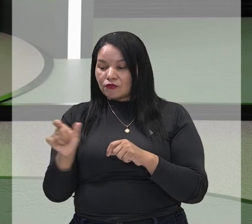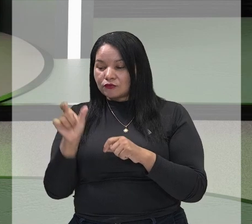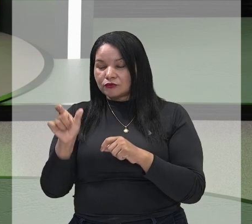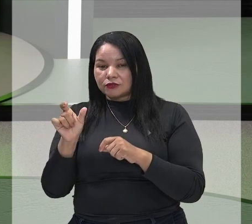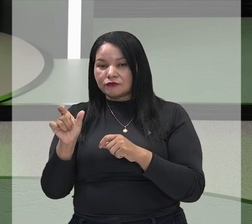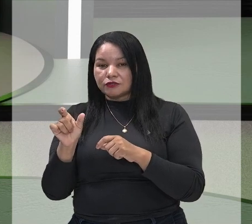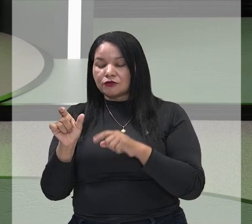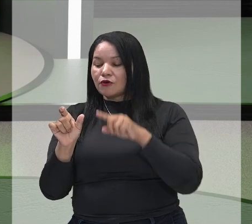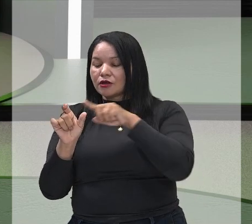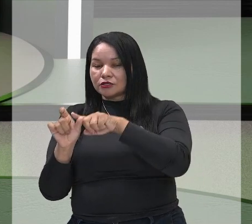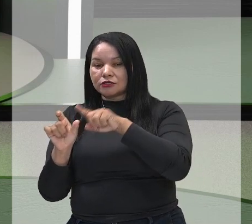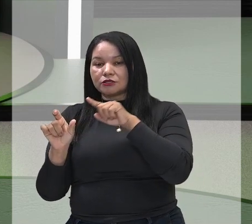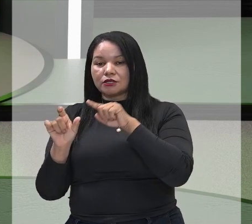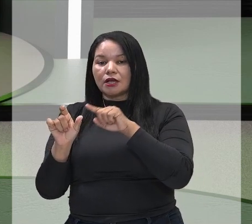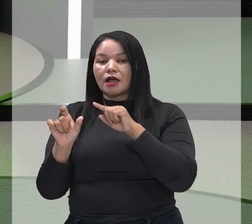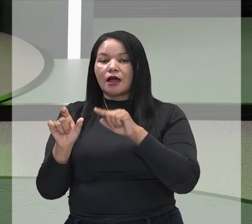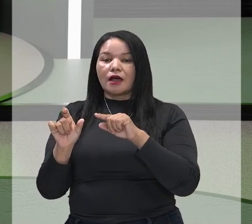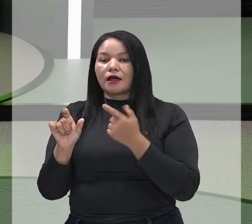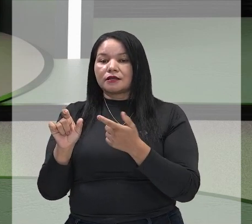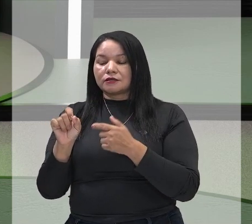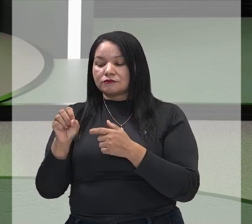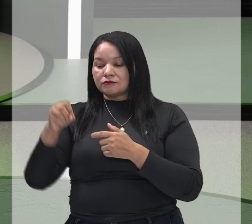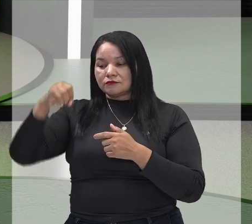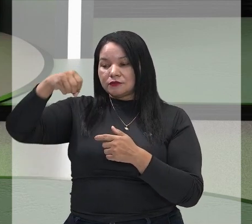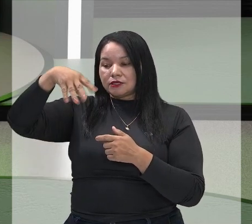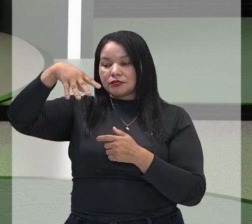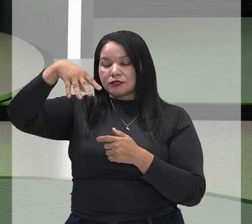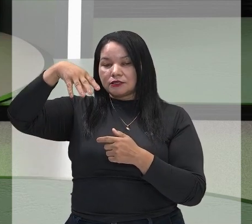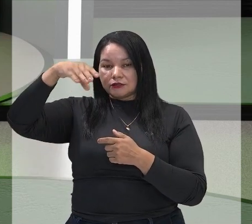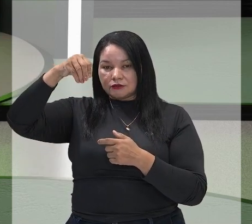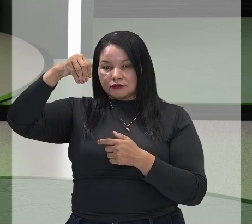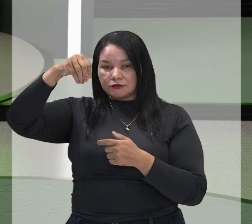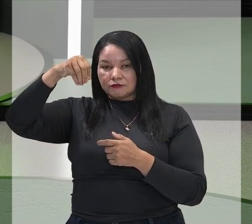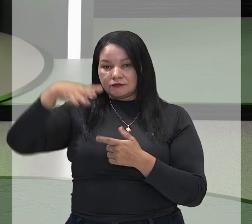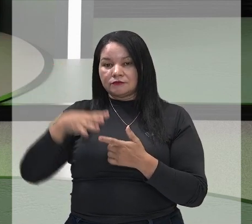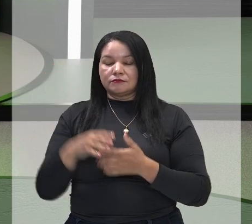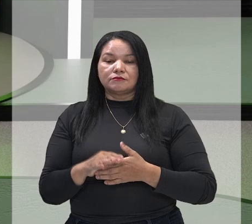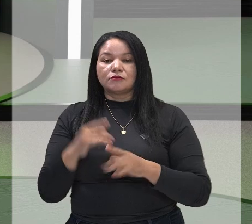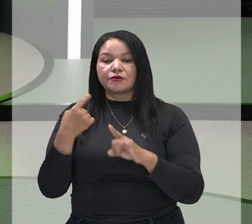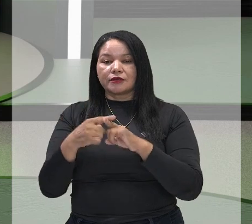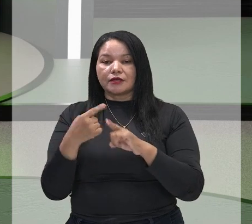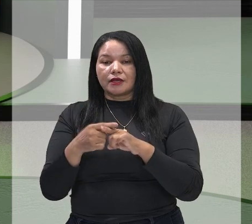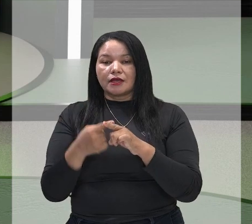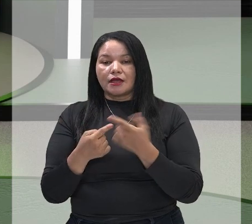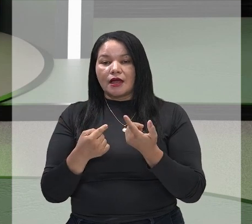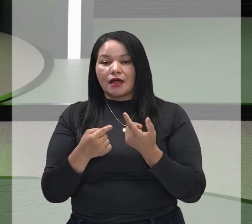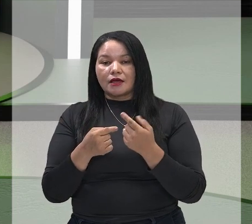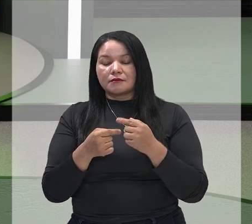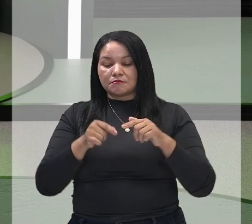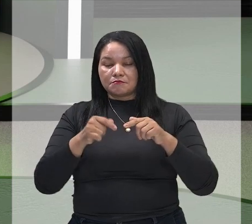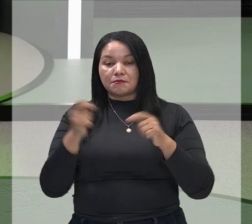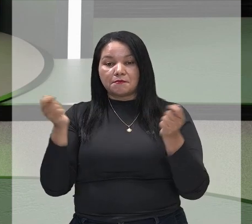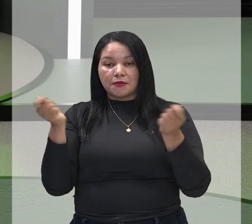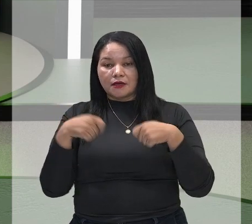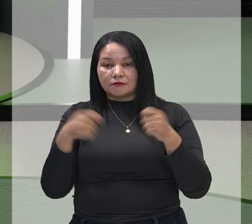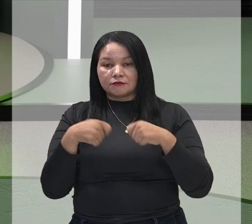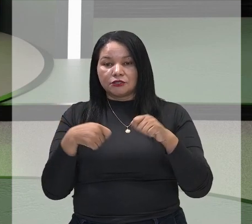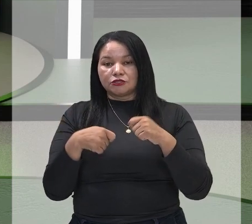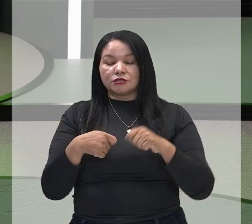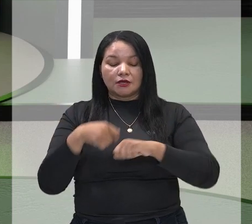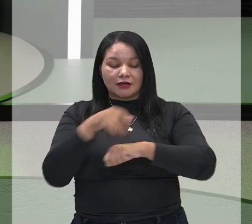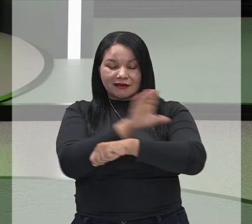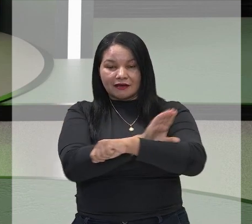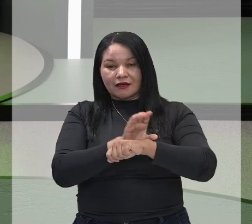interruptores. São dispositivos que abrem e fecham o circuito, certo? Controlando o fluxo da